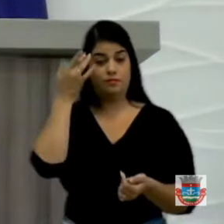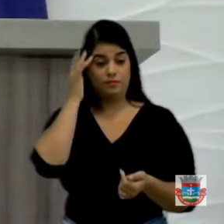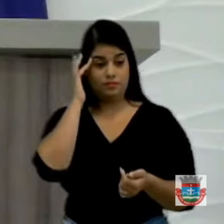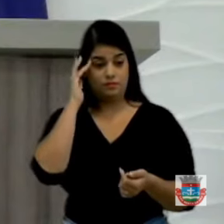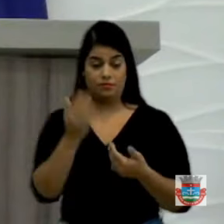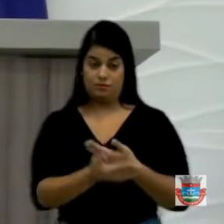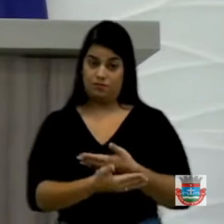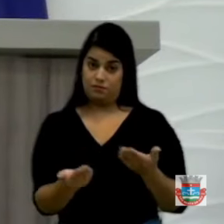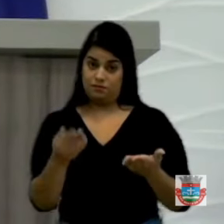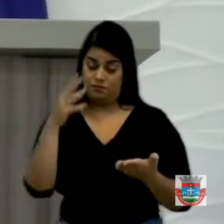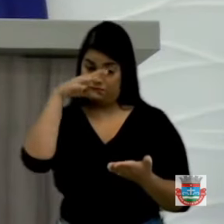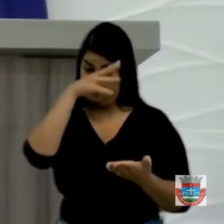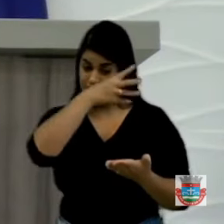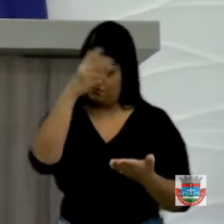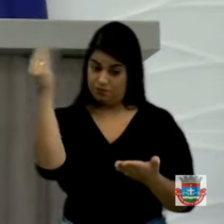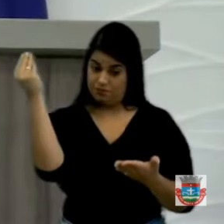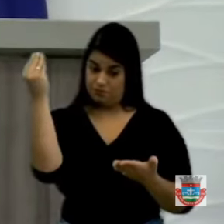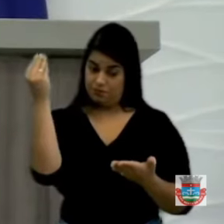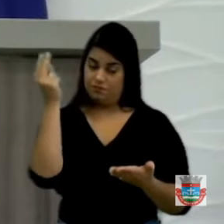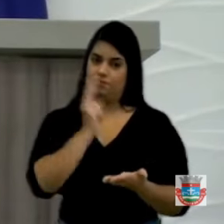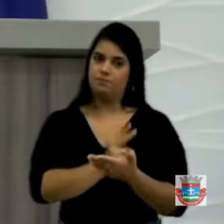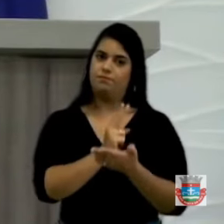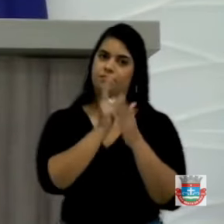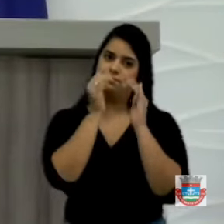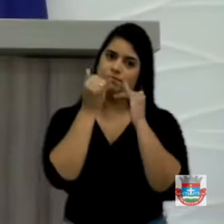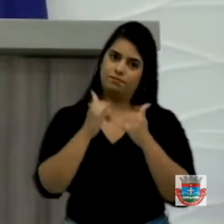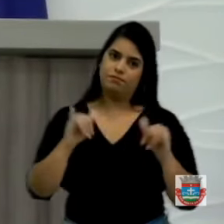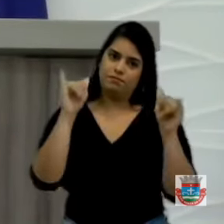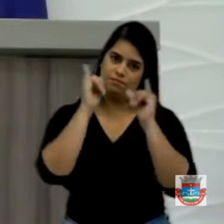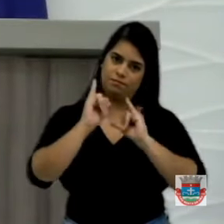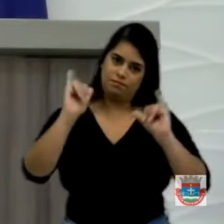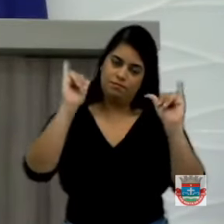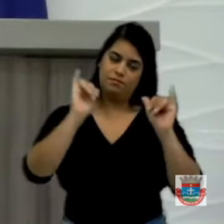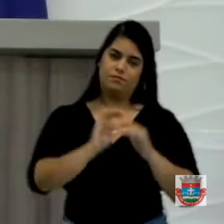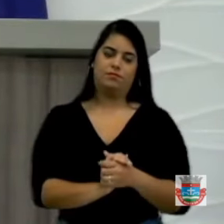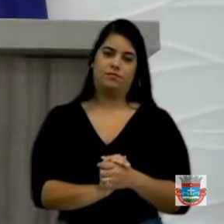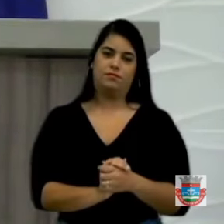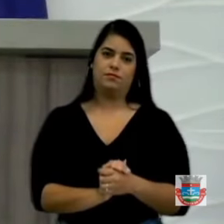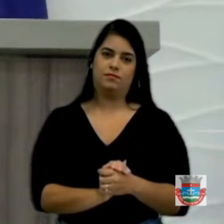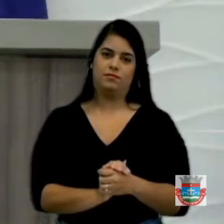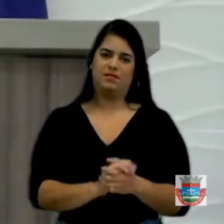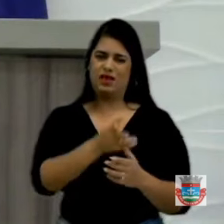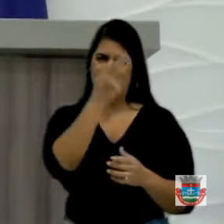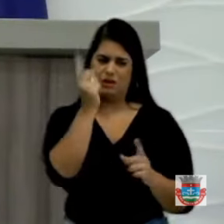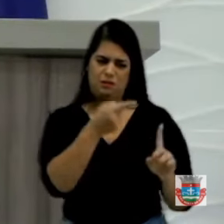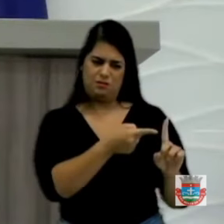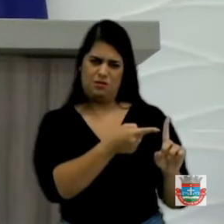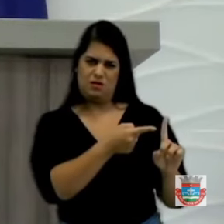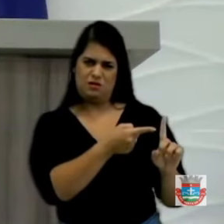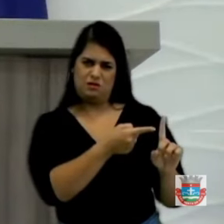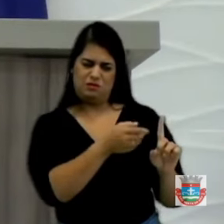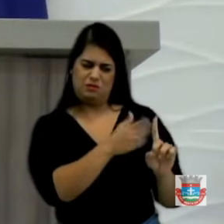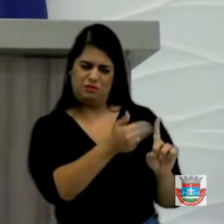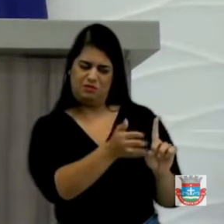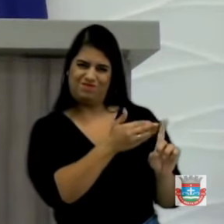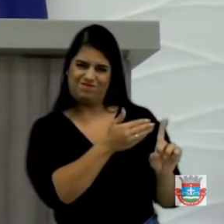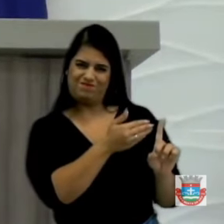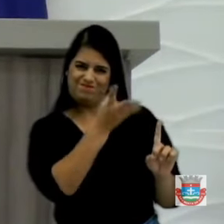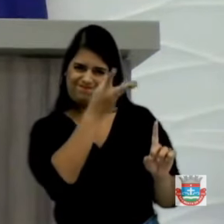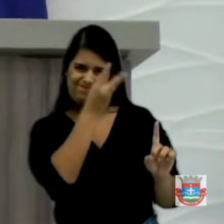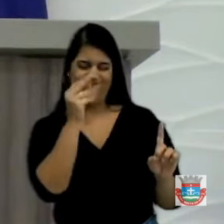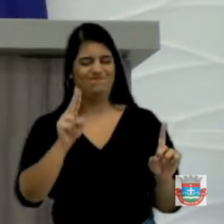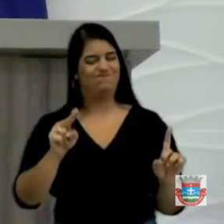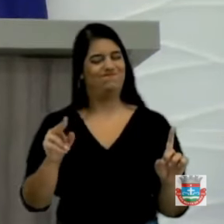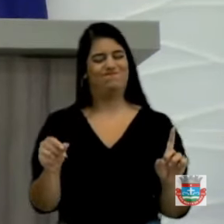muitos esquecem. Mas eu sempre digo, quem bate esquece, quem apanha lembra, e